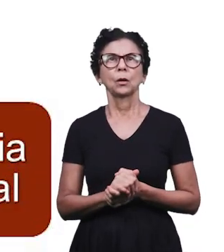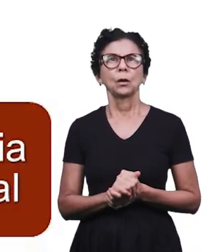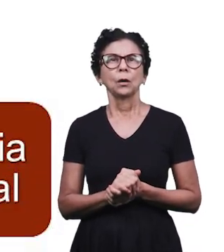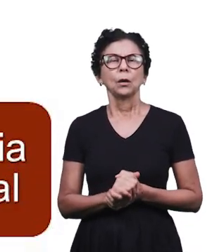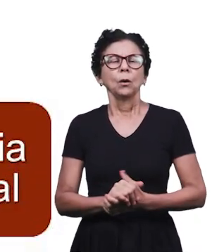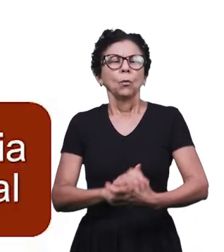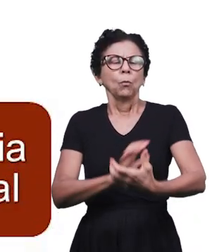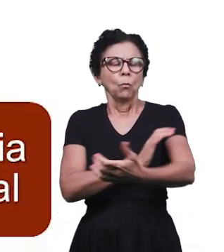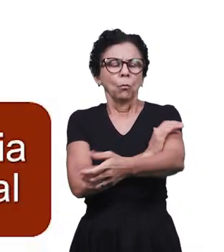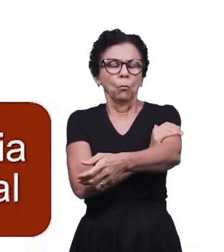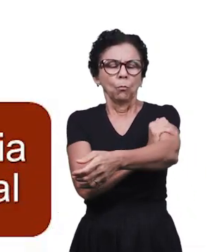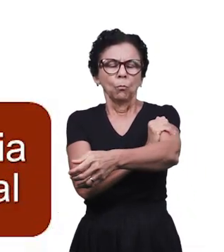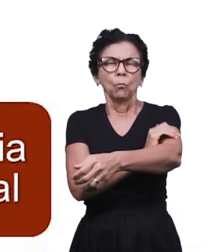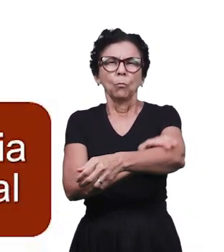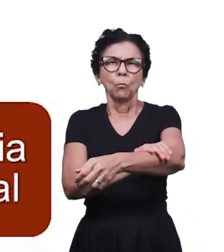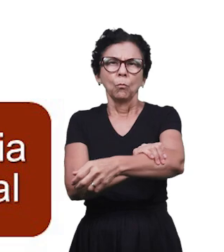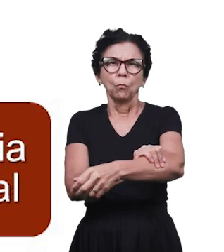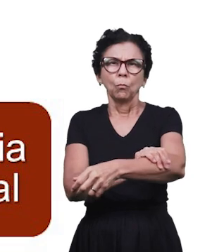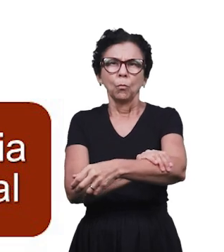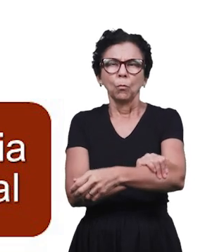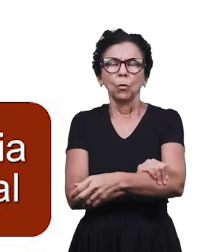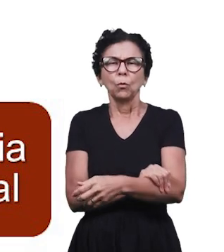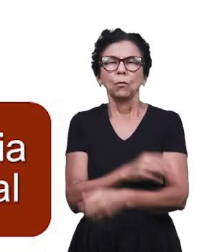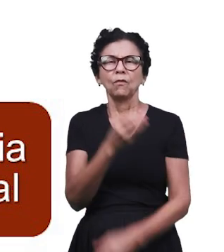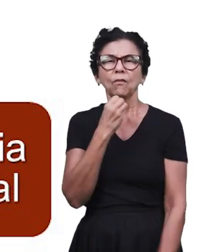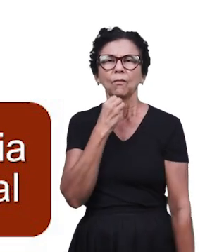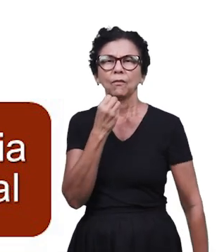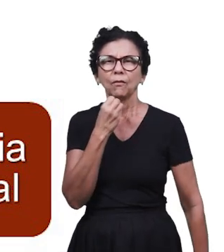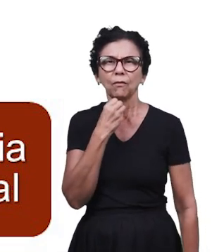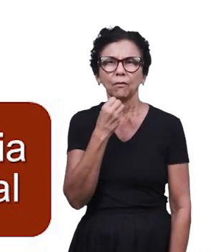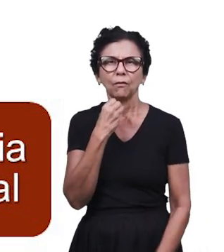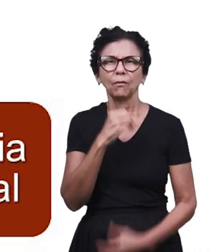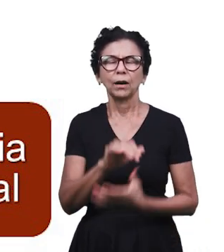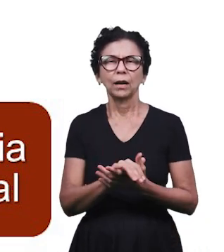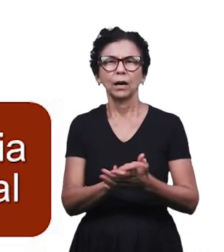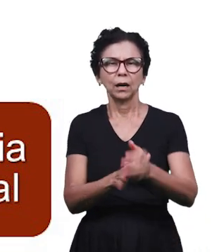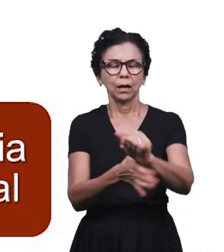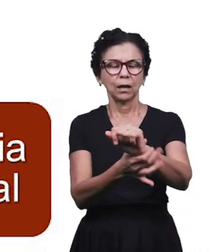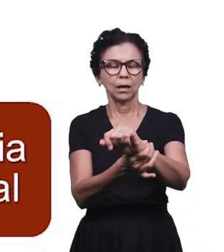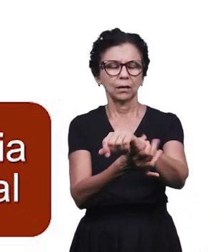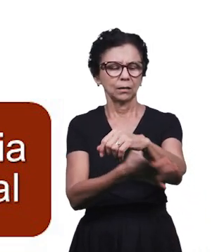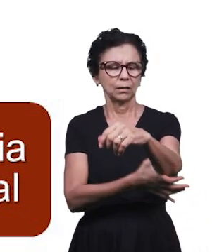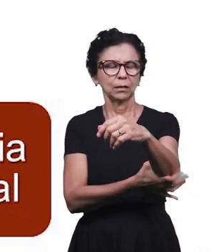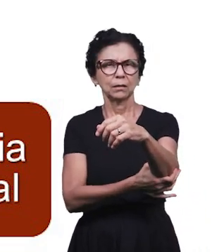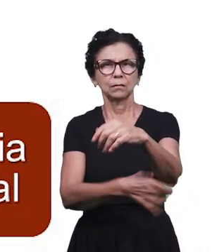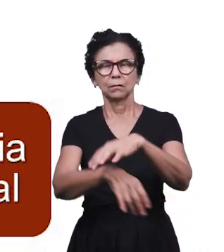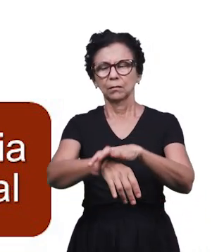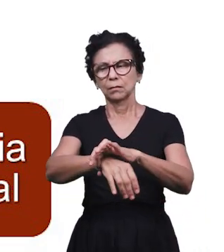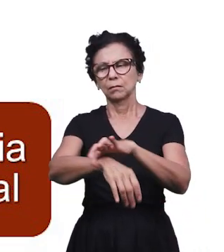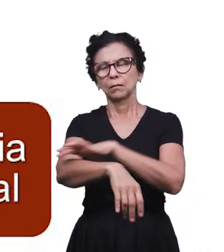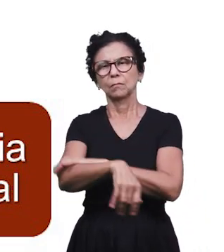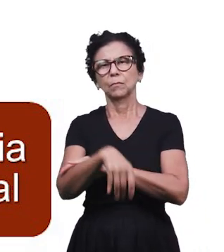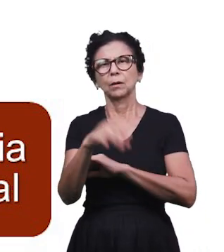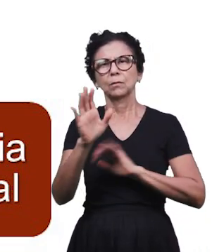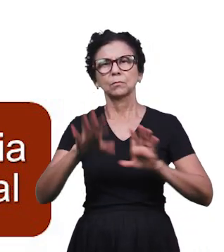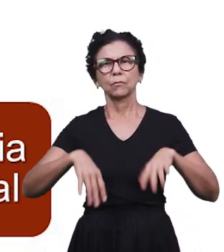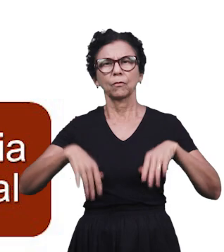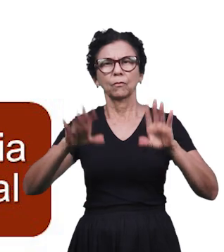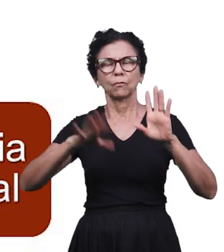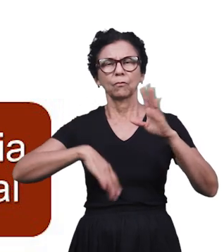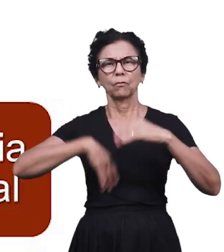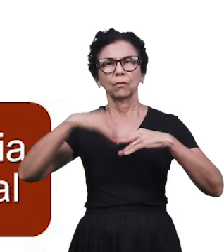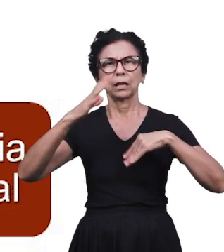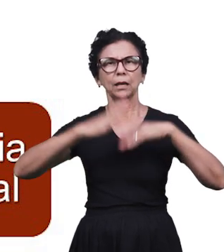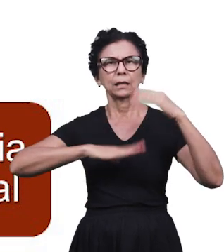do músculo é mais baixo, mais fraco. Articulações são mais móveis, os ligamentos mais frouxos, e isso